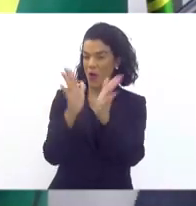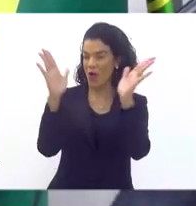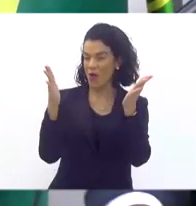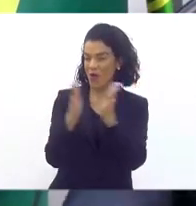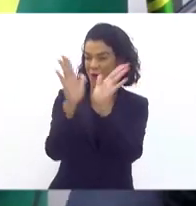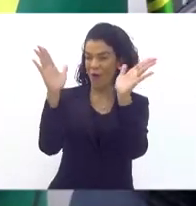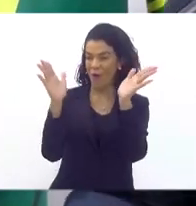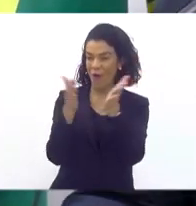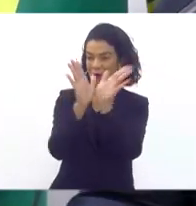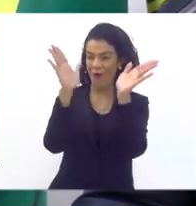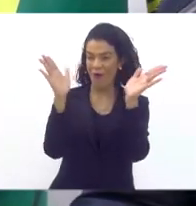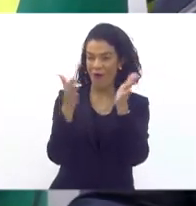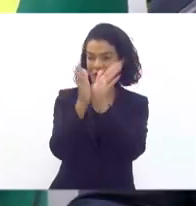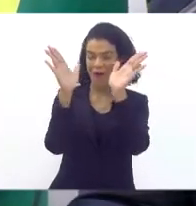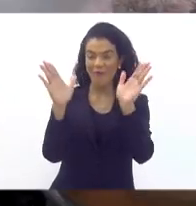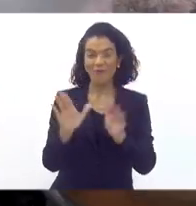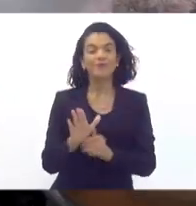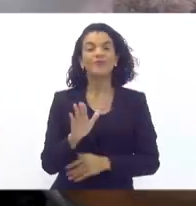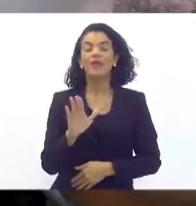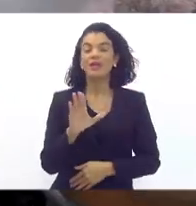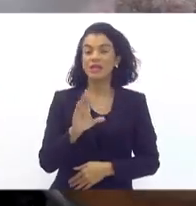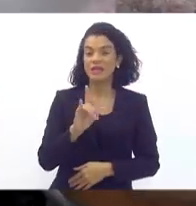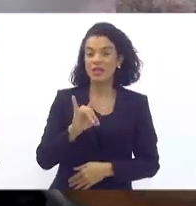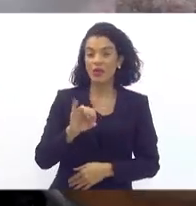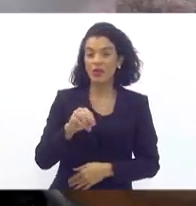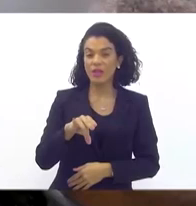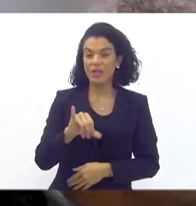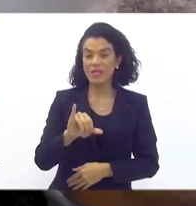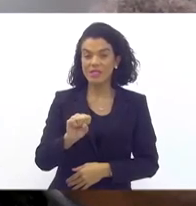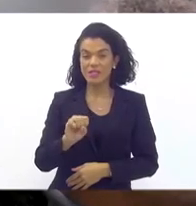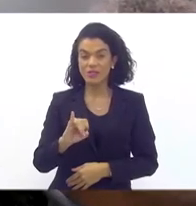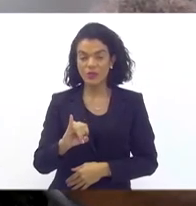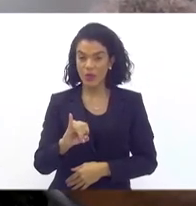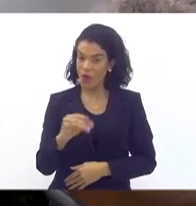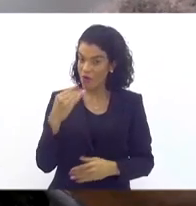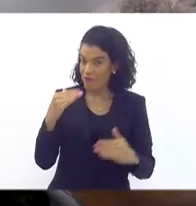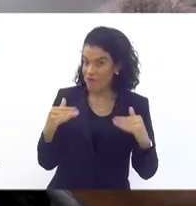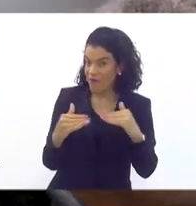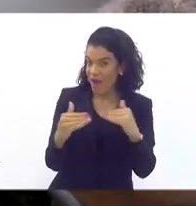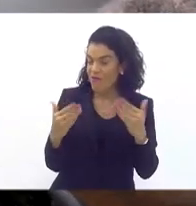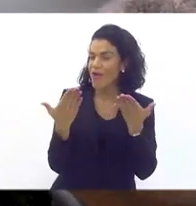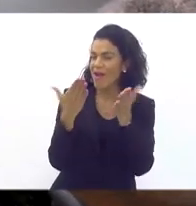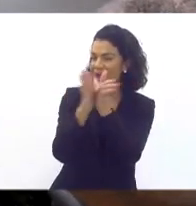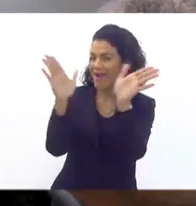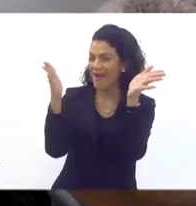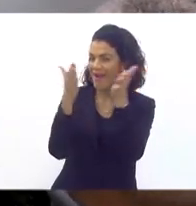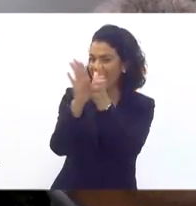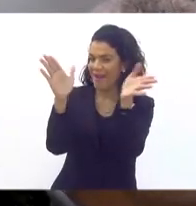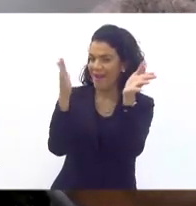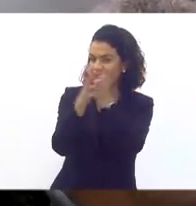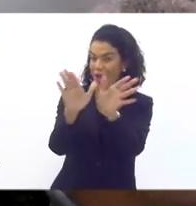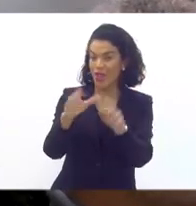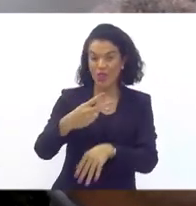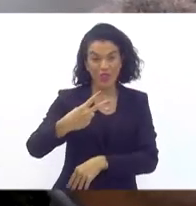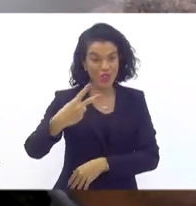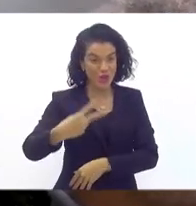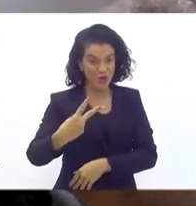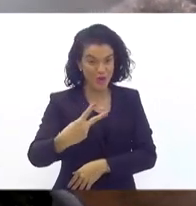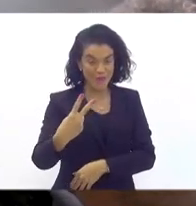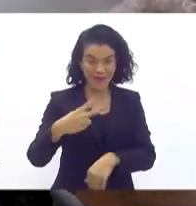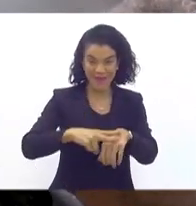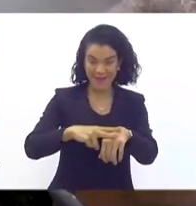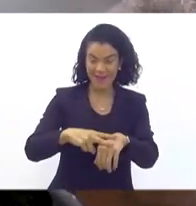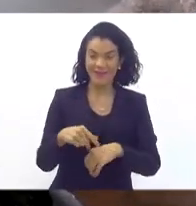louvor Deputado Dionísio Lins olha favorável com louvor também com dose dupla